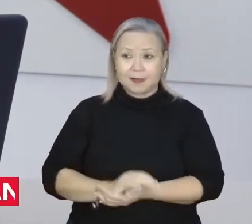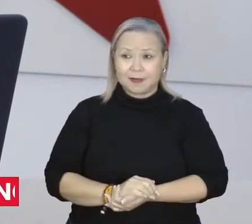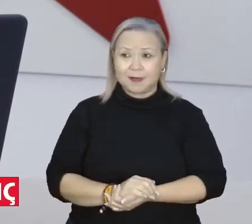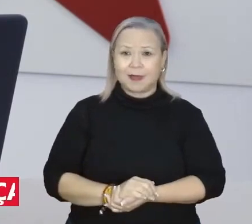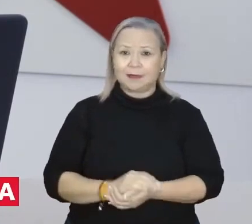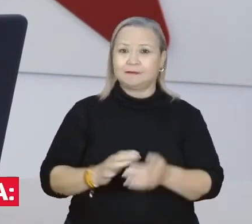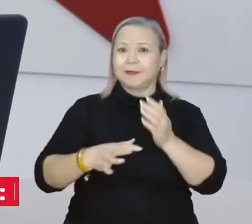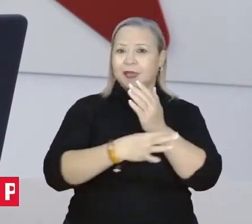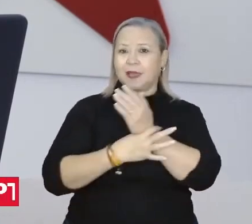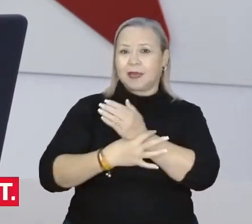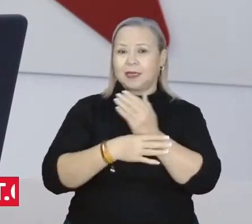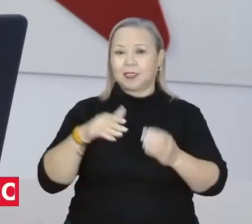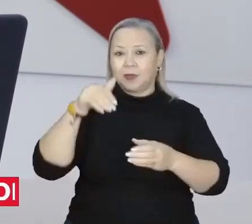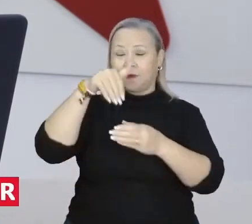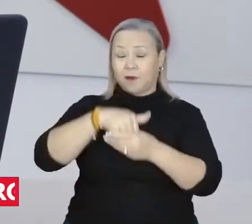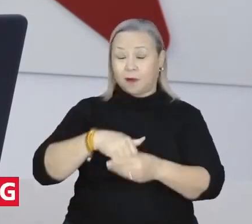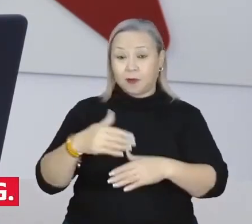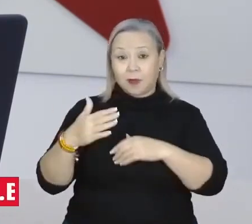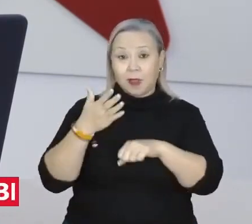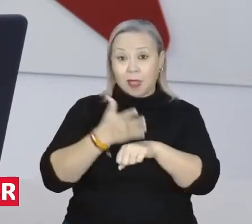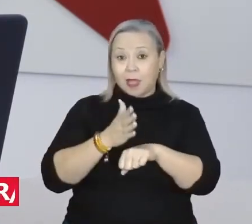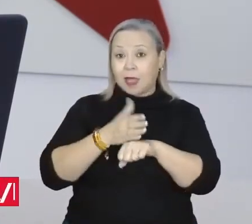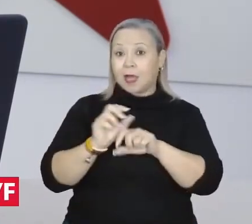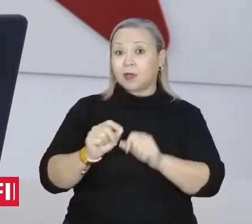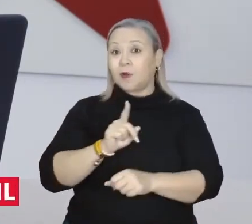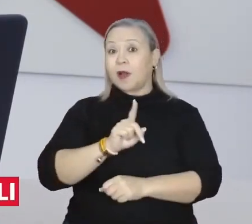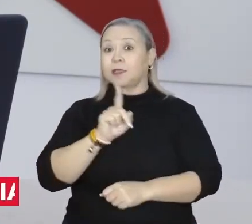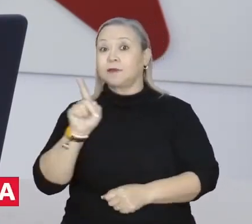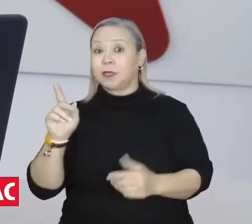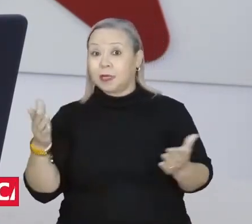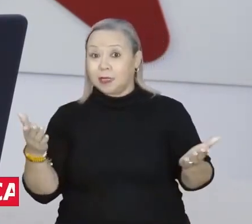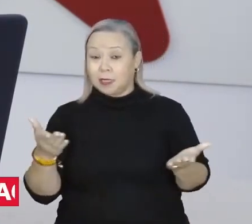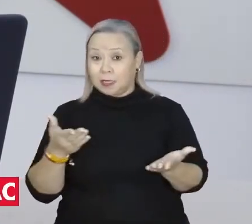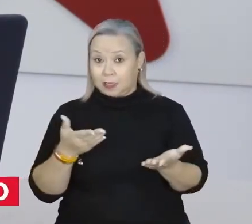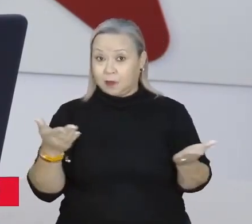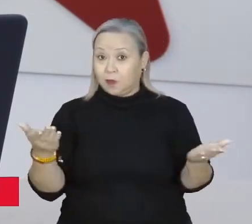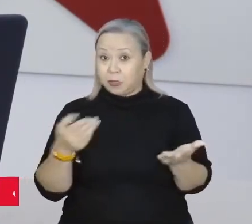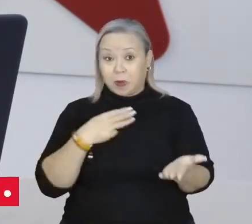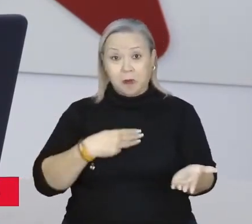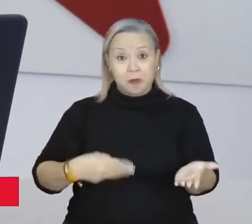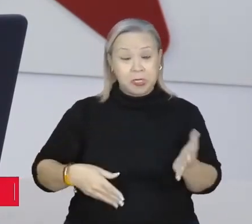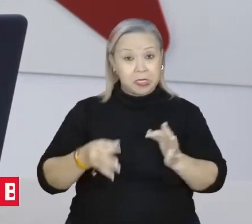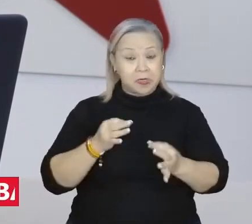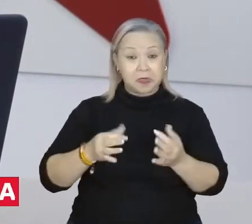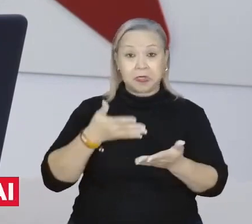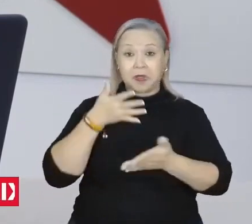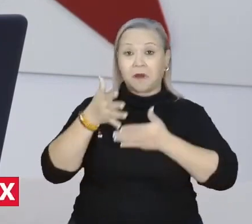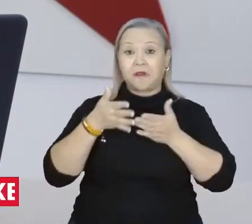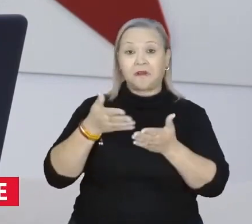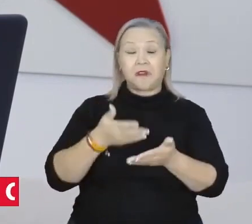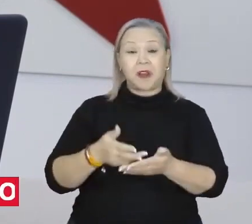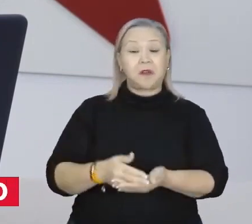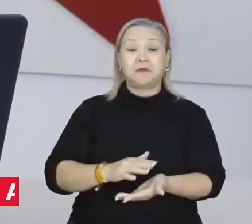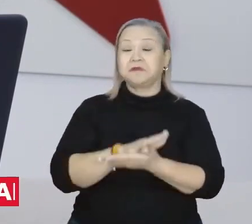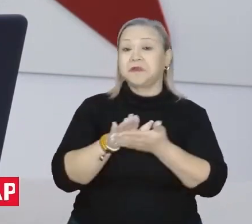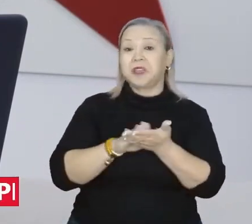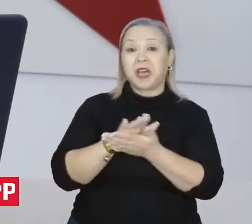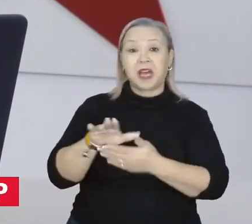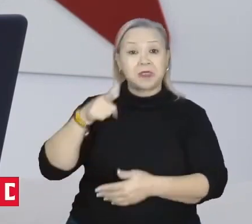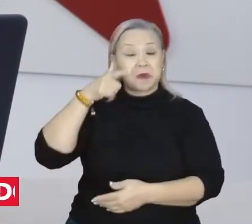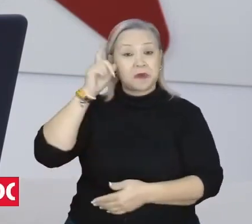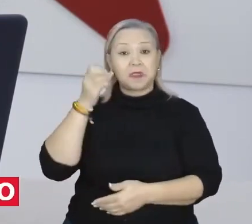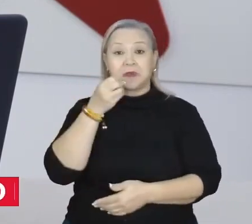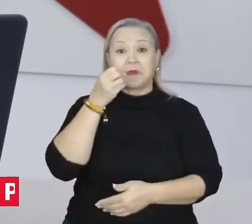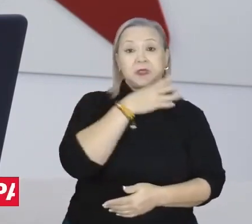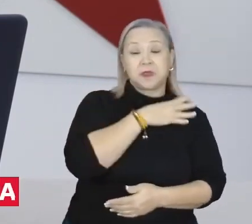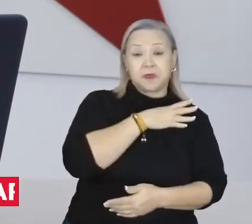também está animada com a atuação dele aí, que, aliás, o atual ministro da Justiça não se manifestou ontem sobre os absurdos que aconteceram aqui na